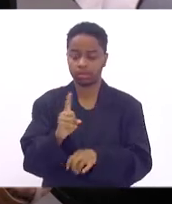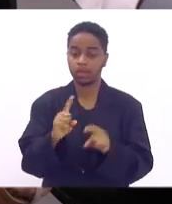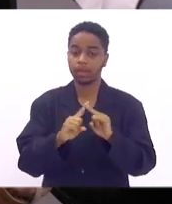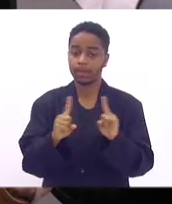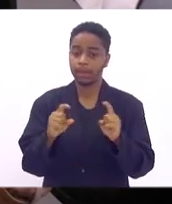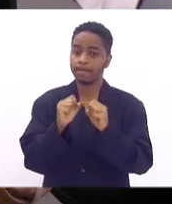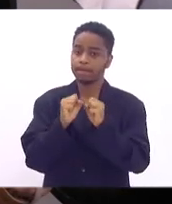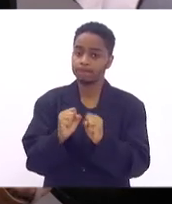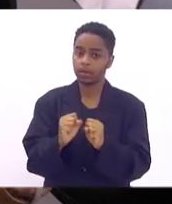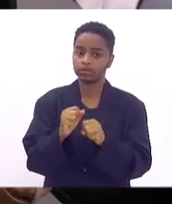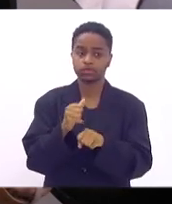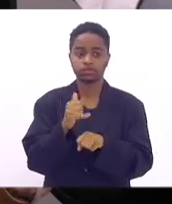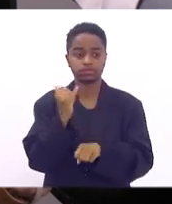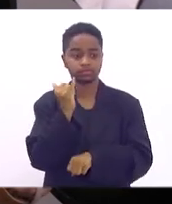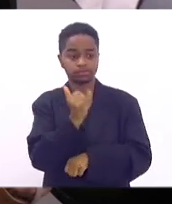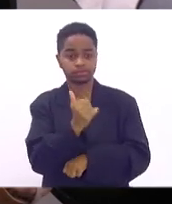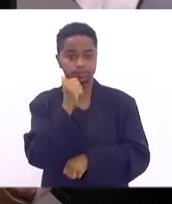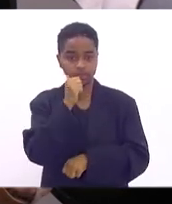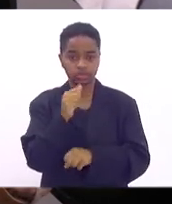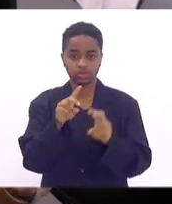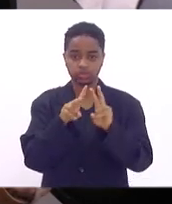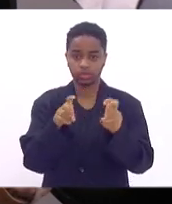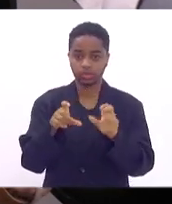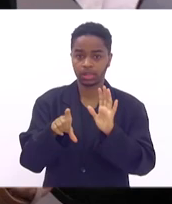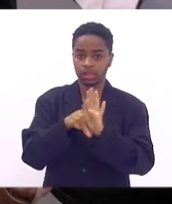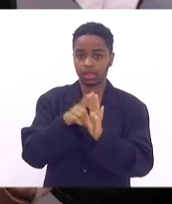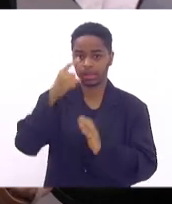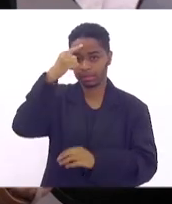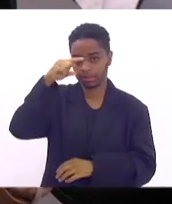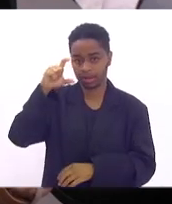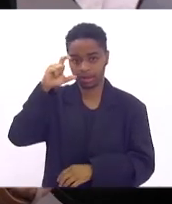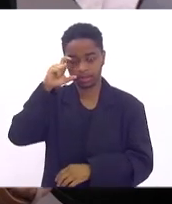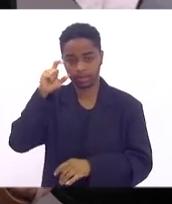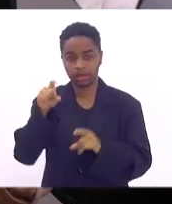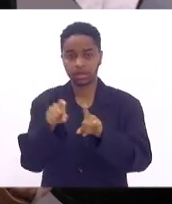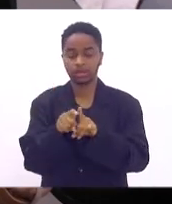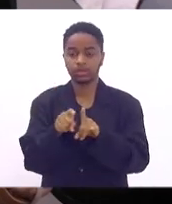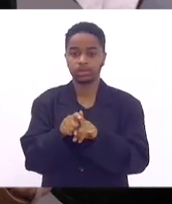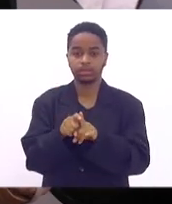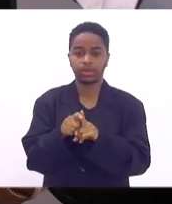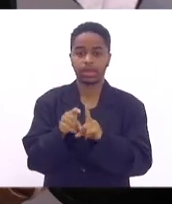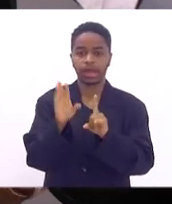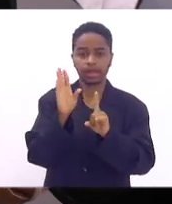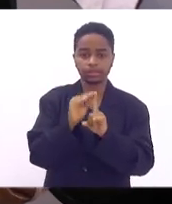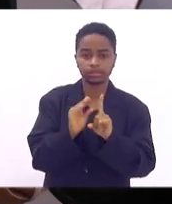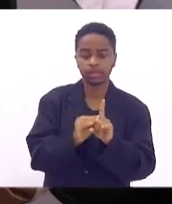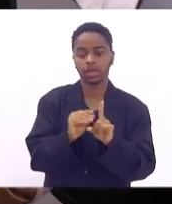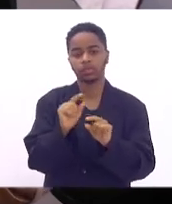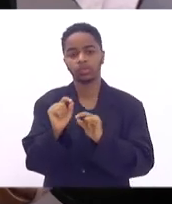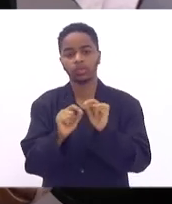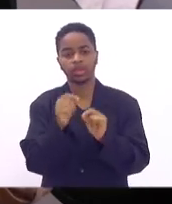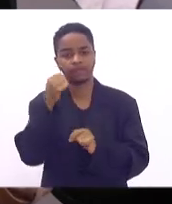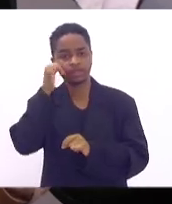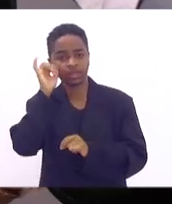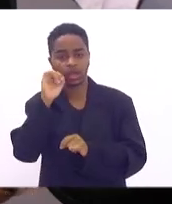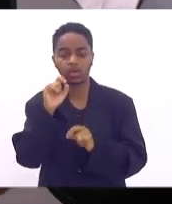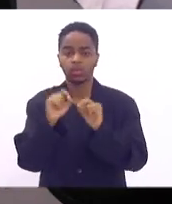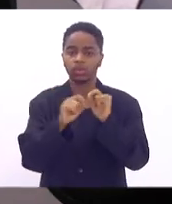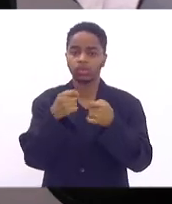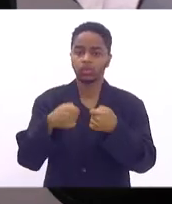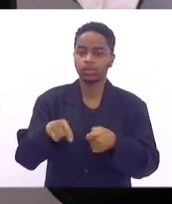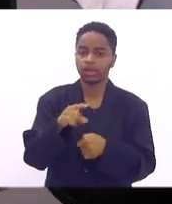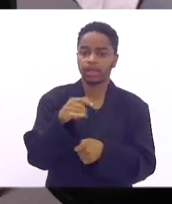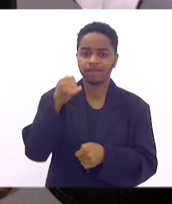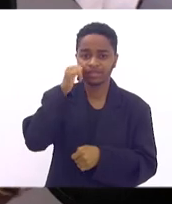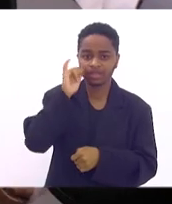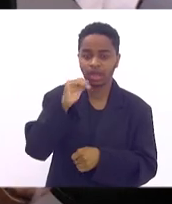informar essa mulher sobre a Lei Maria da Penha, sobre assédio moral, o que evitar, o que não evitar, para ela se sentir segura,